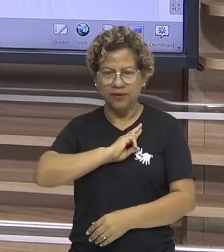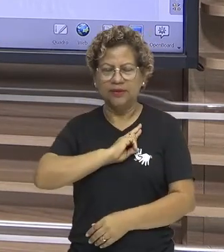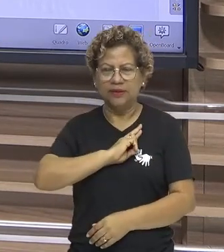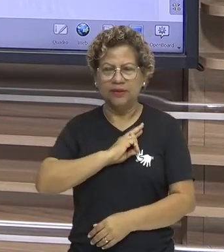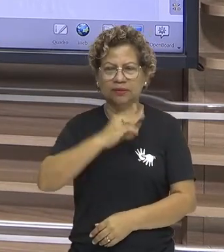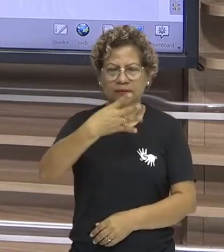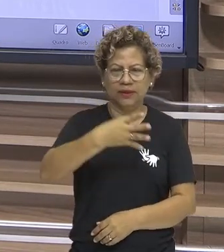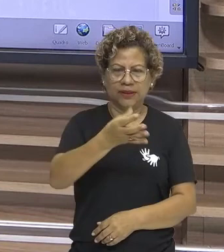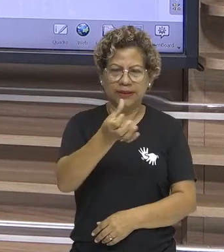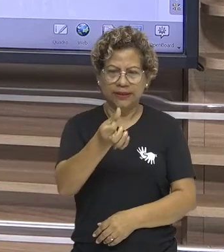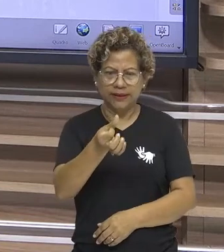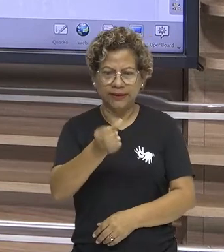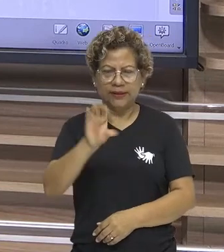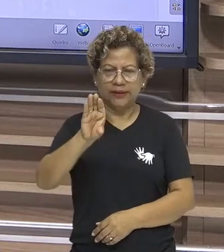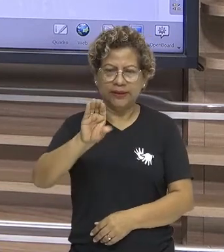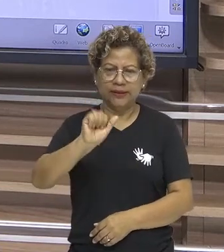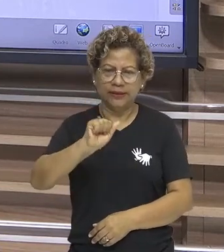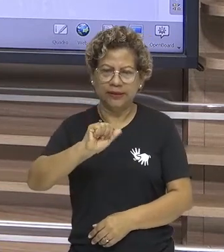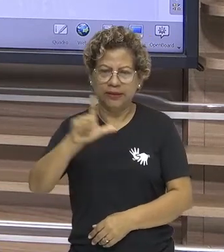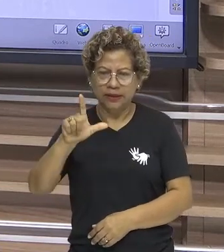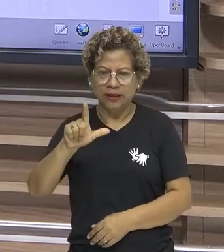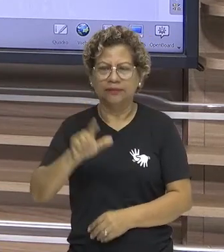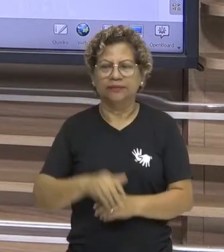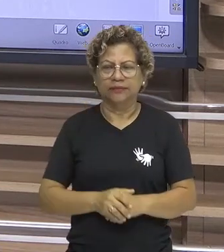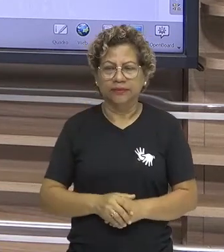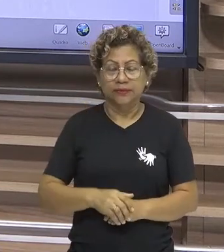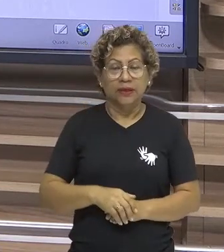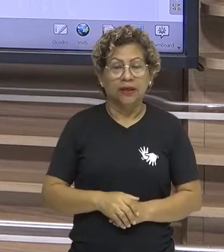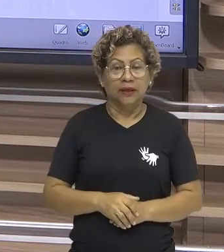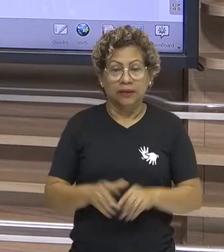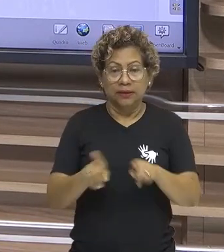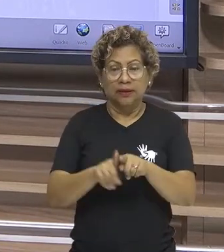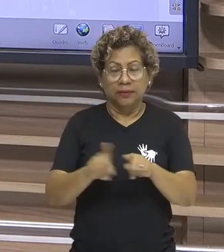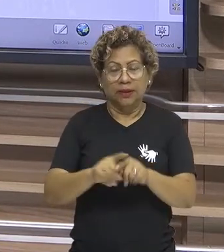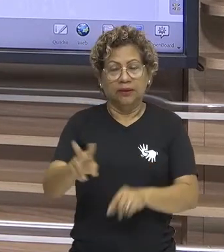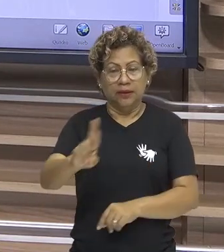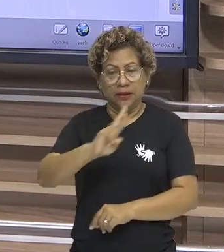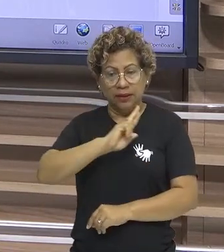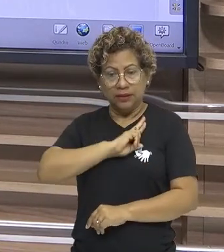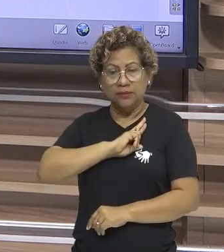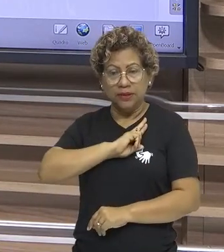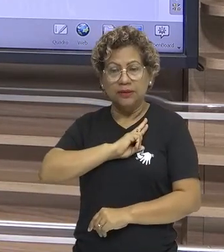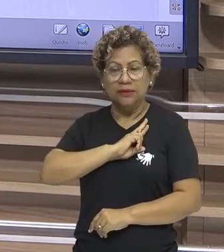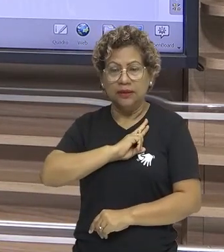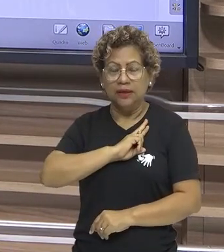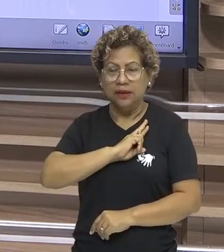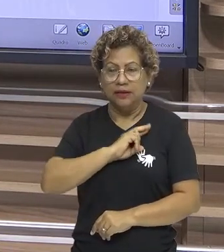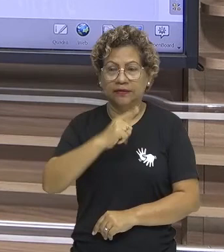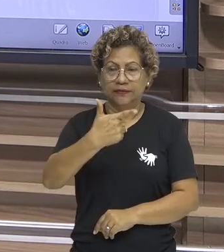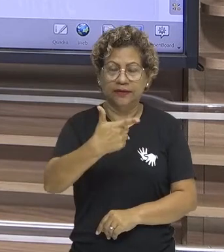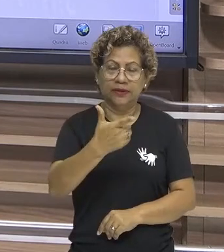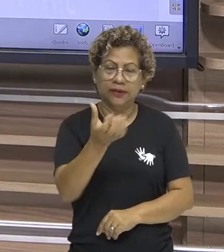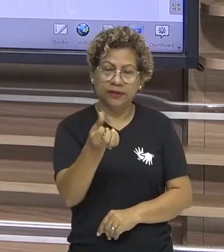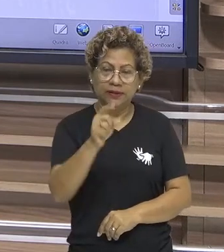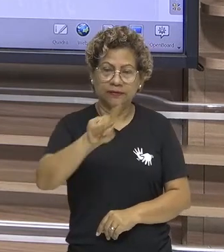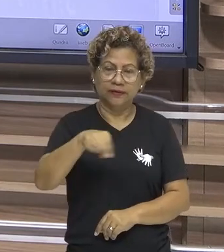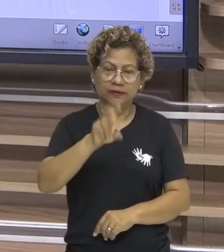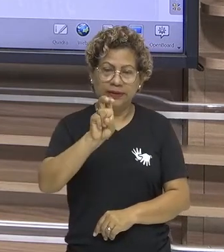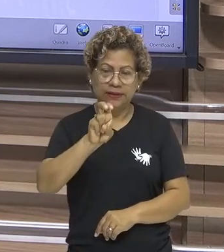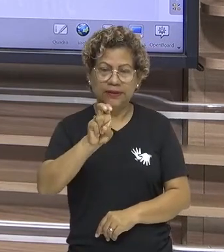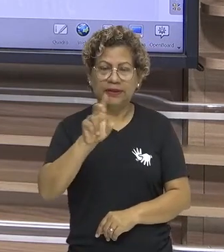graus Celsius. E a segunda questão, ele respondeu também 26,5